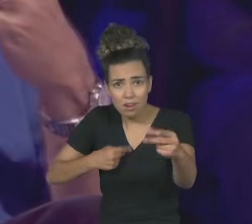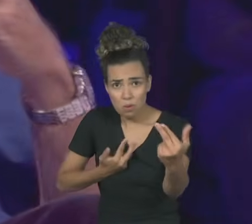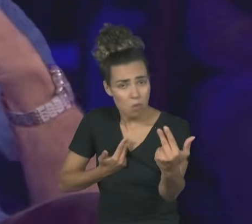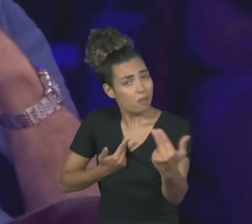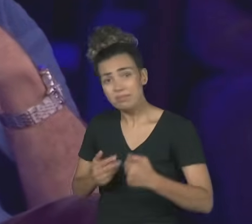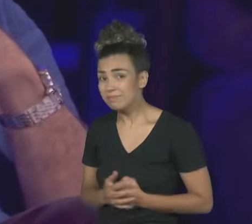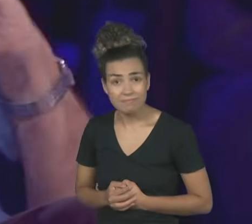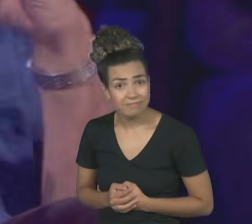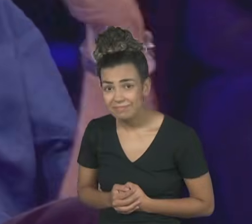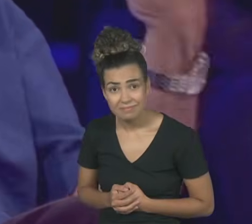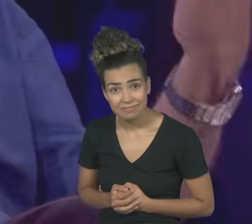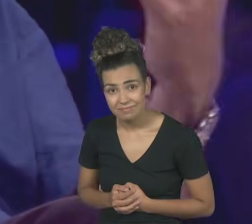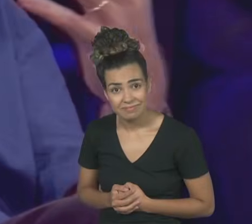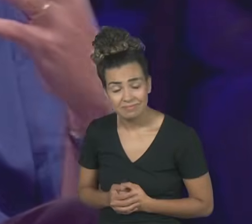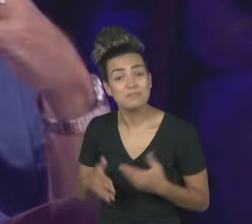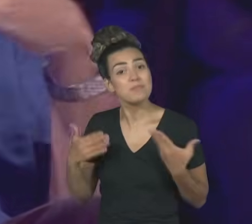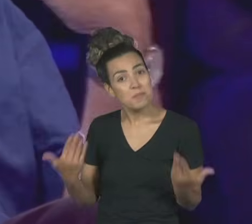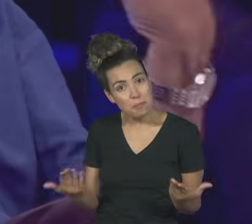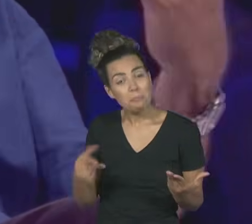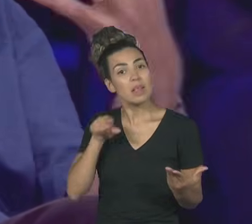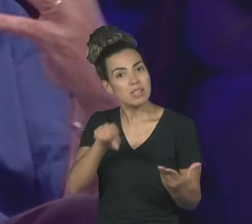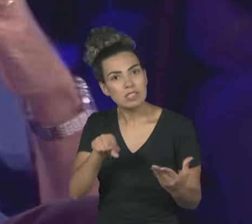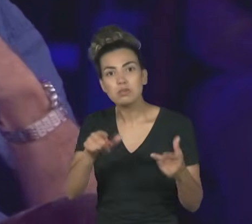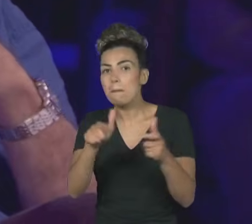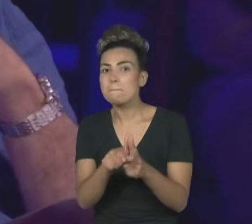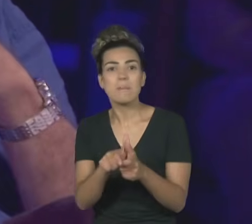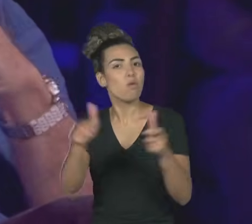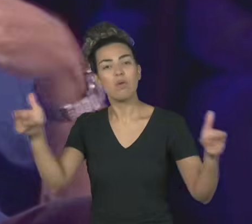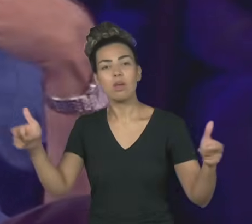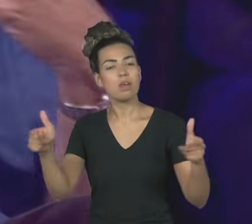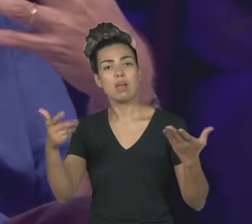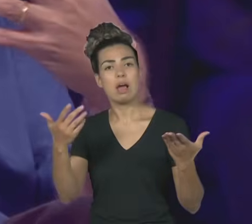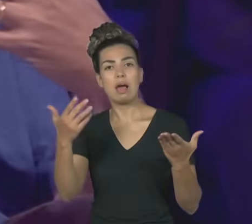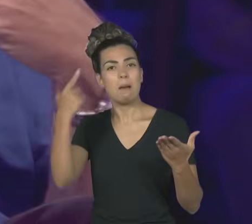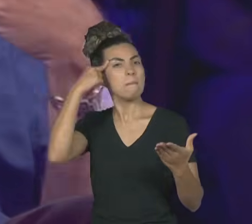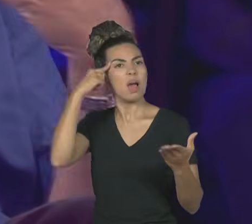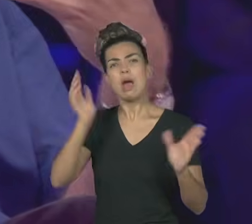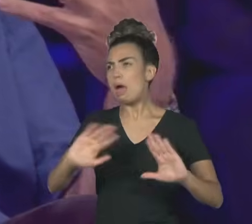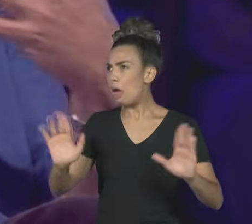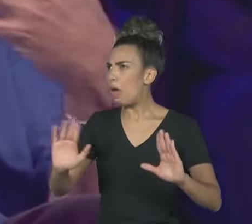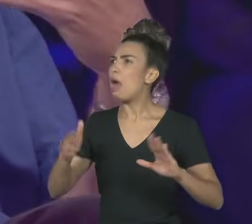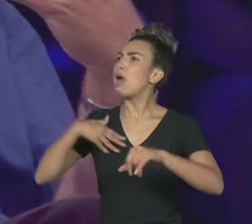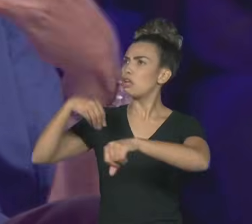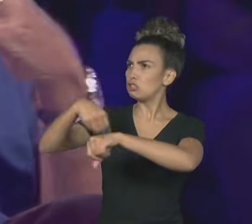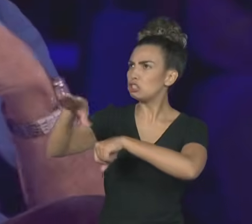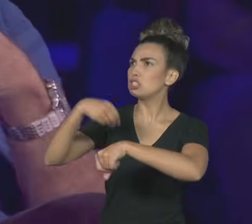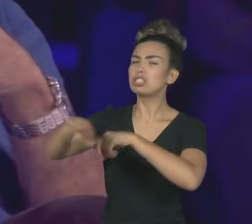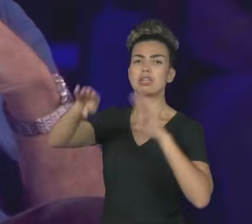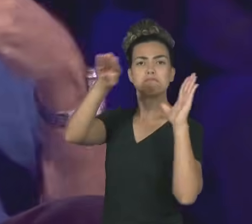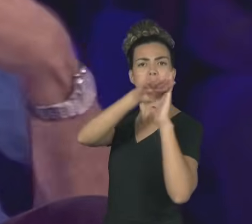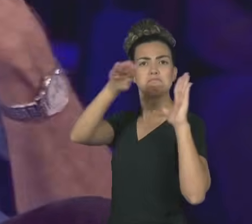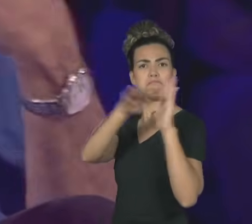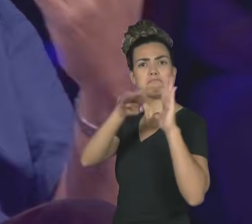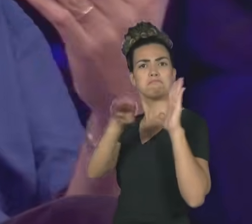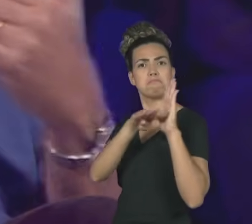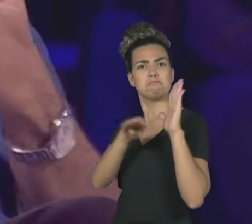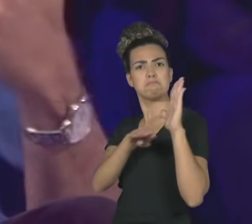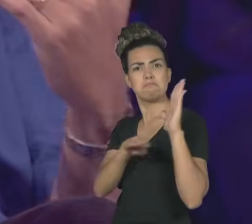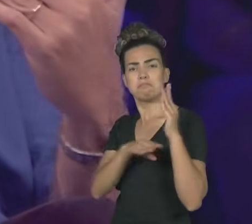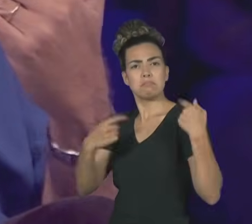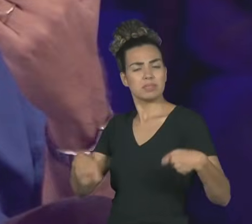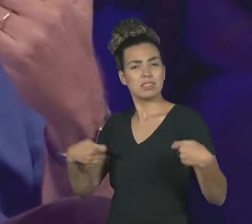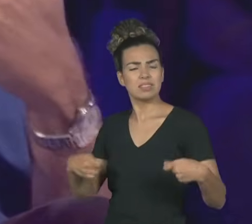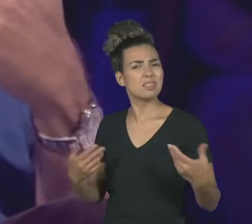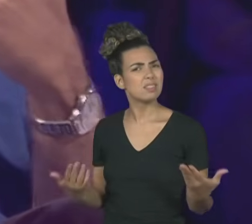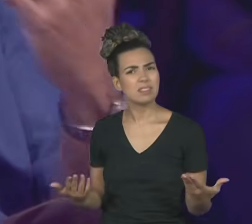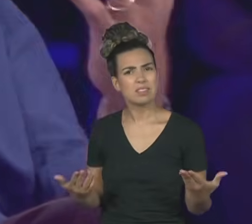ofende muito a nossa vocação gregária. Isso é uma espécie de impasse para o que eu faço com